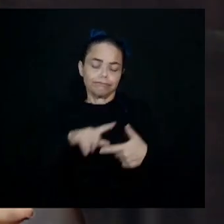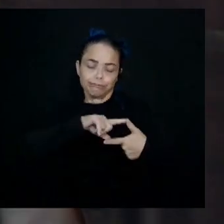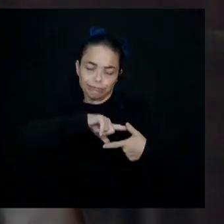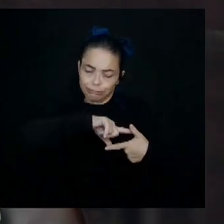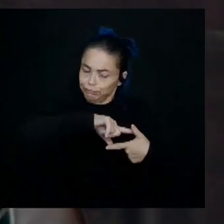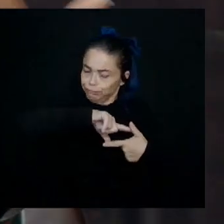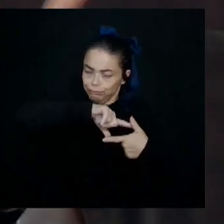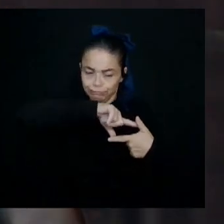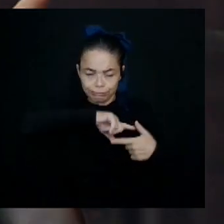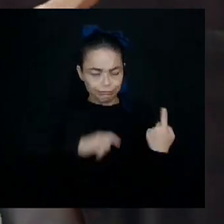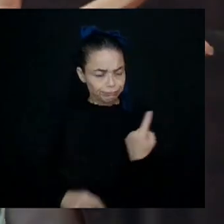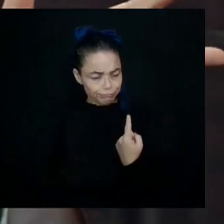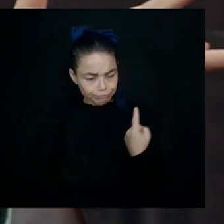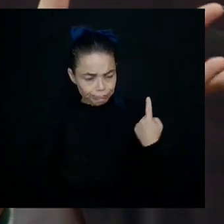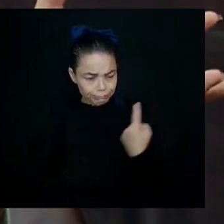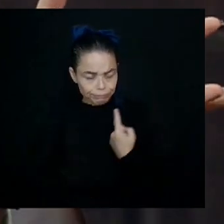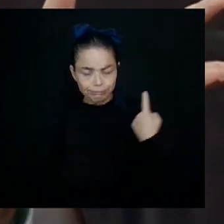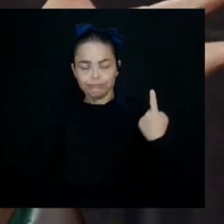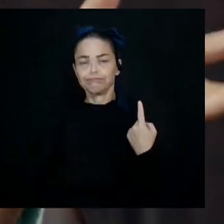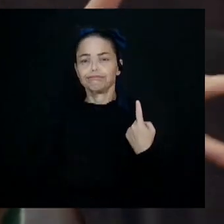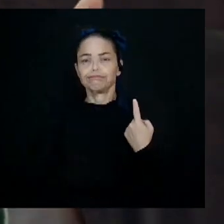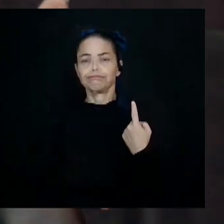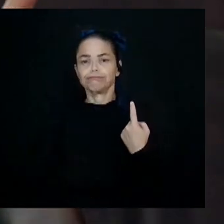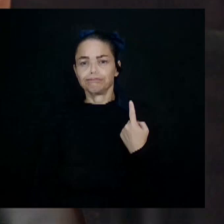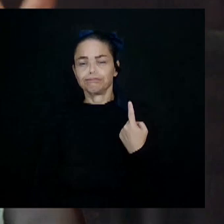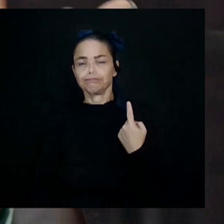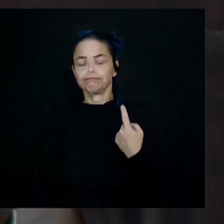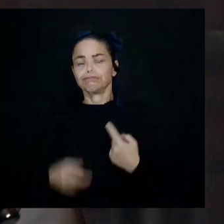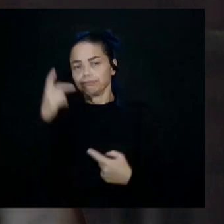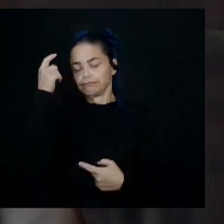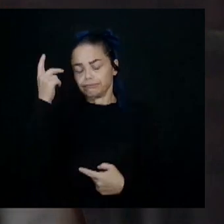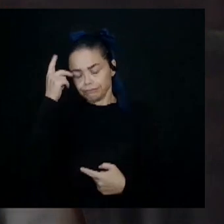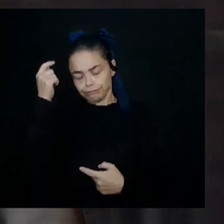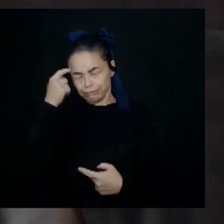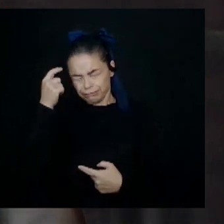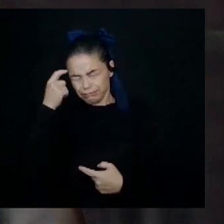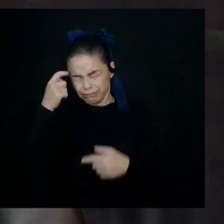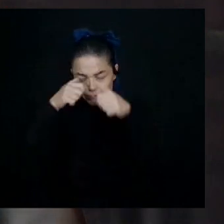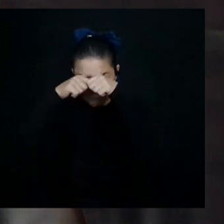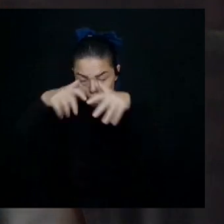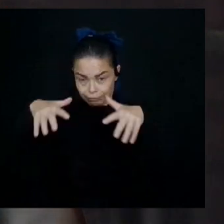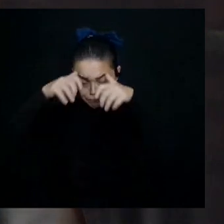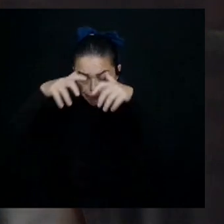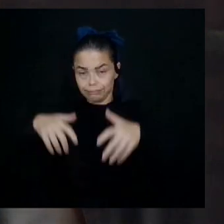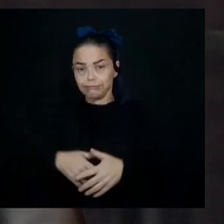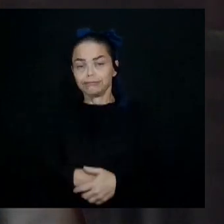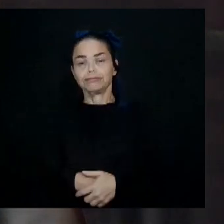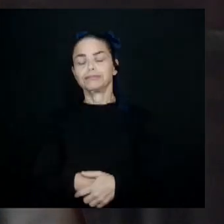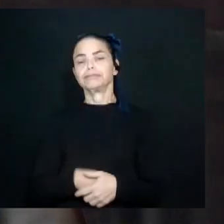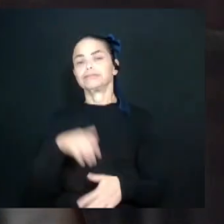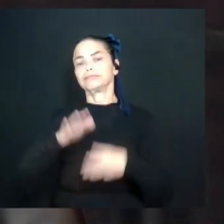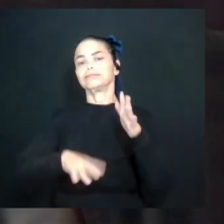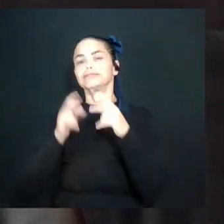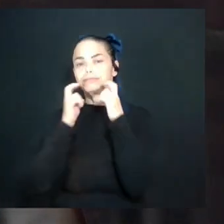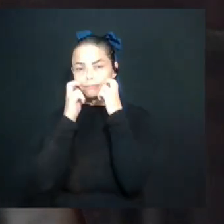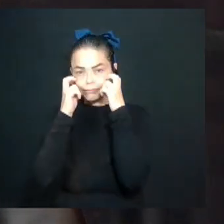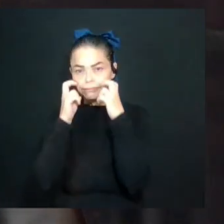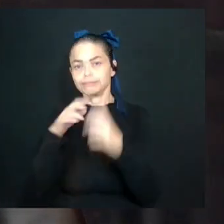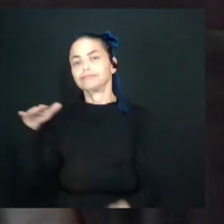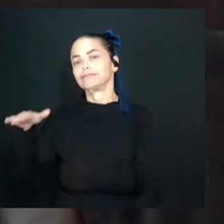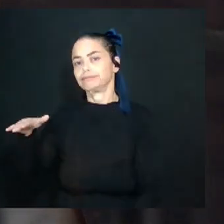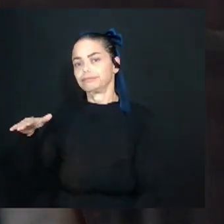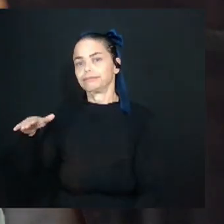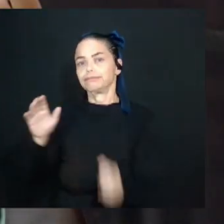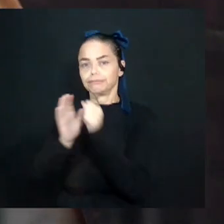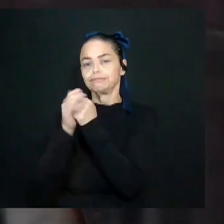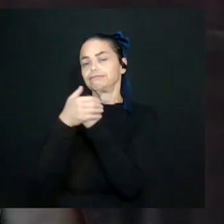algum lugar. Até pensar, será que ele é autista, né? Podem pensar em alguma outra coisa. Mas, às vezes, é a criança se